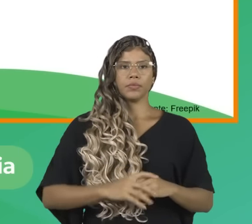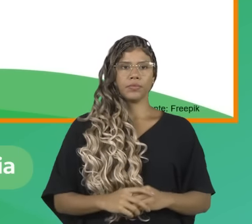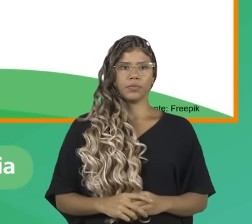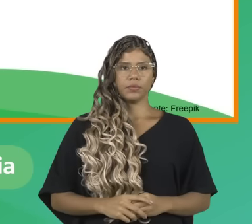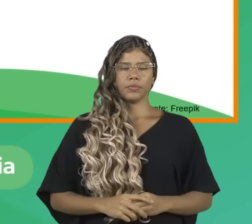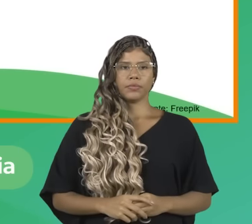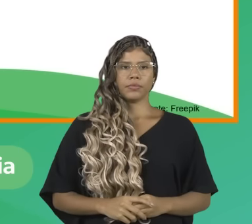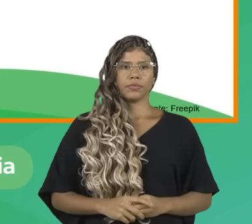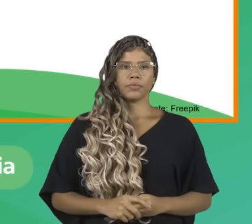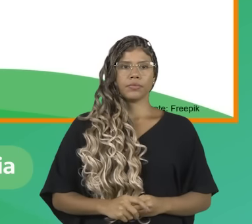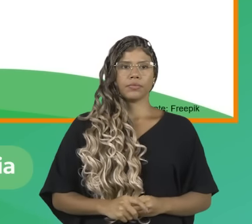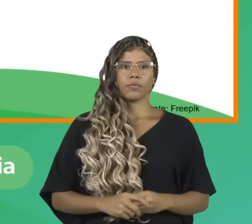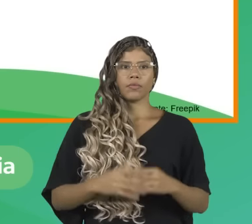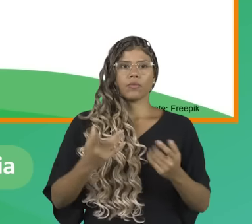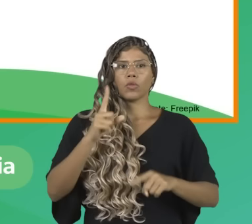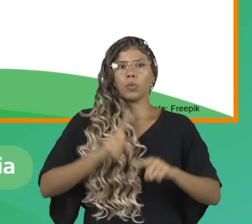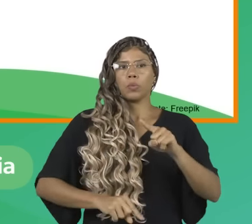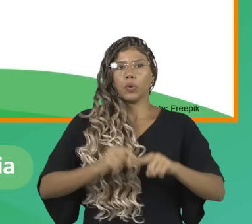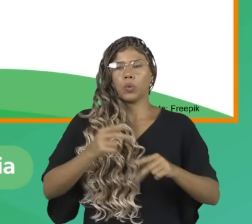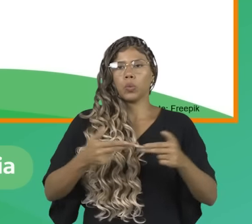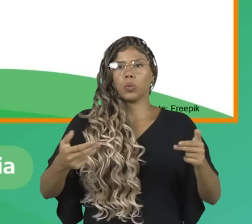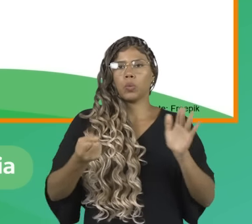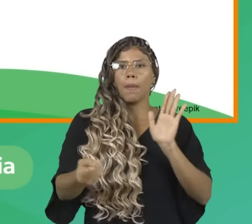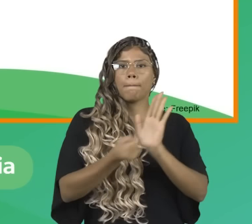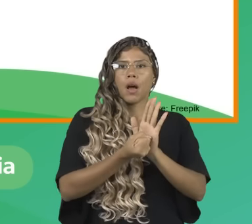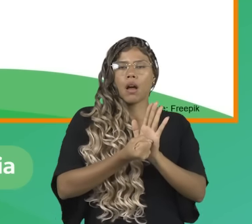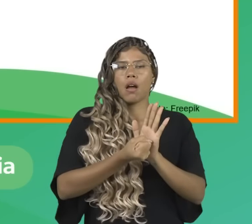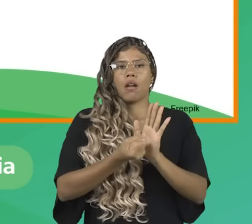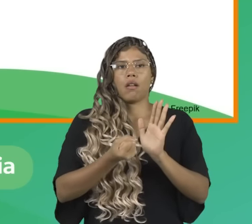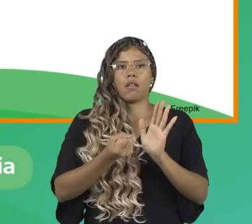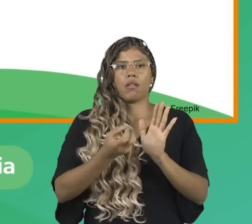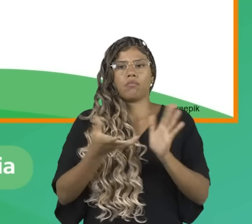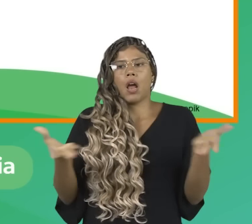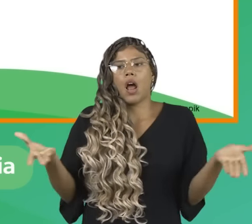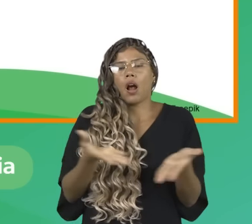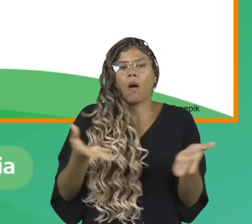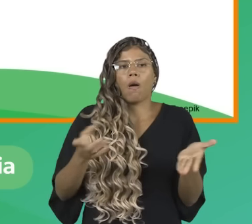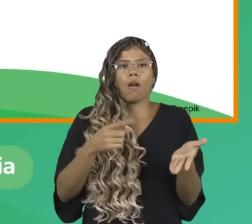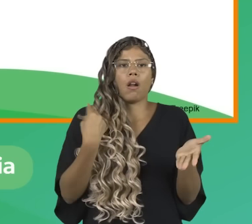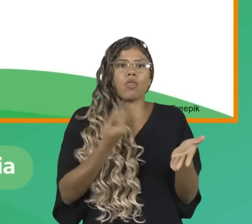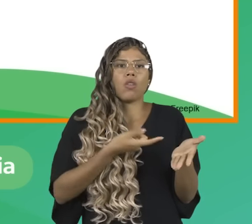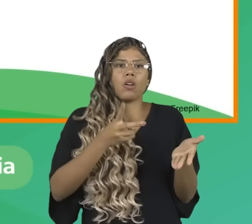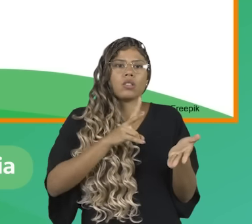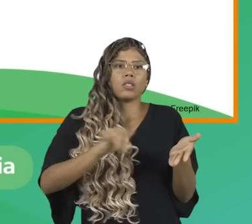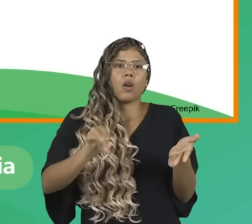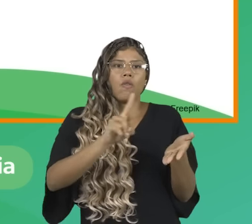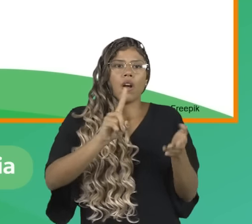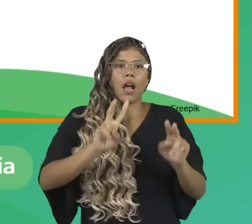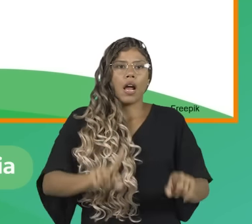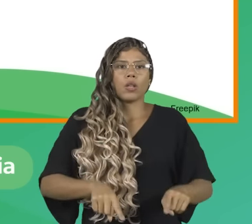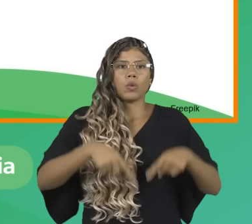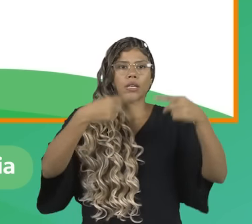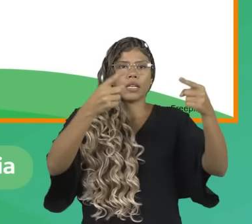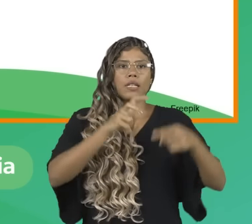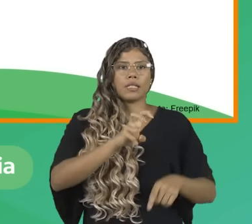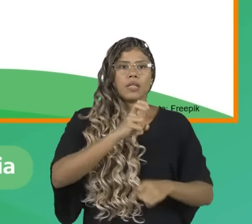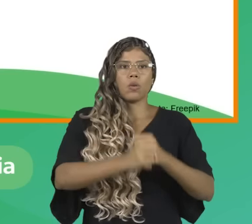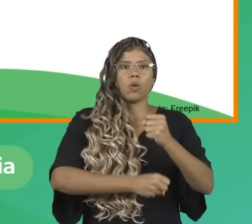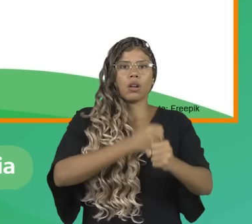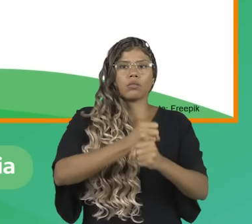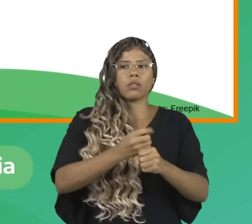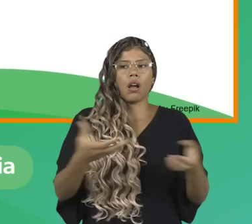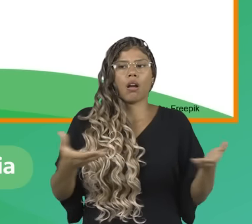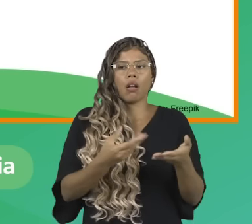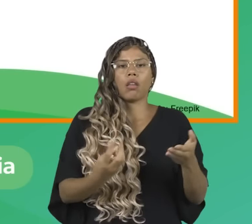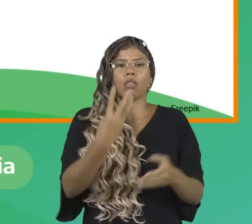de uma marca e diz: a partir de agora nós não vamos dar mais atualização para esse aparelho por 5 anos, mas apenas 3. Então você está